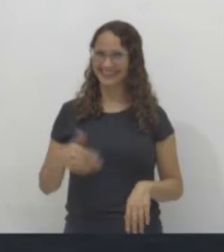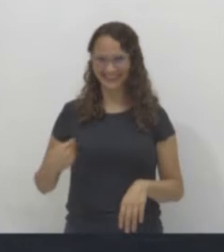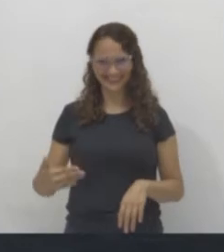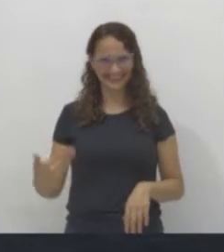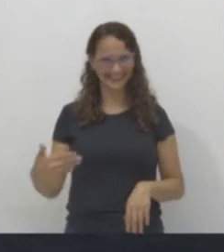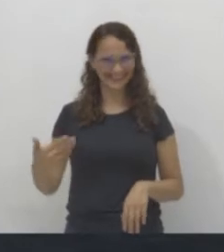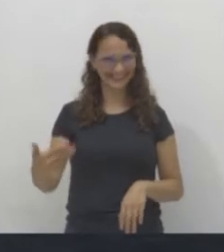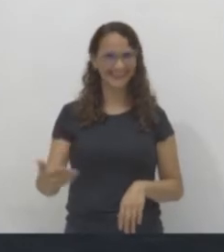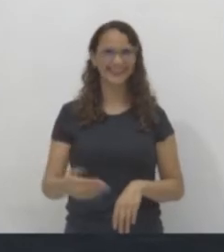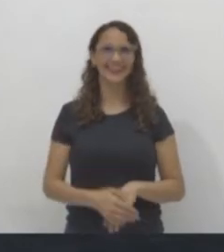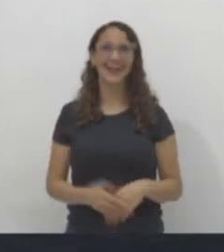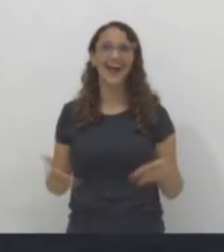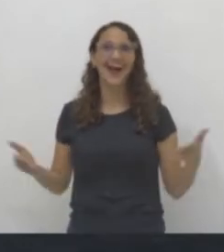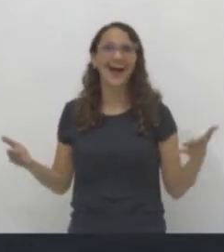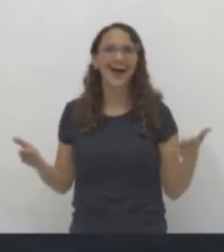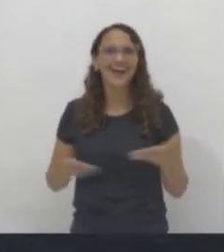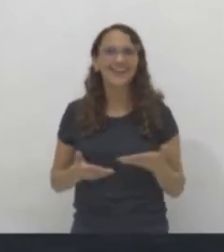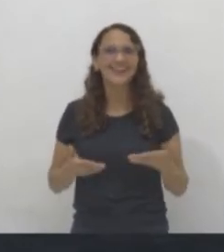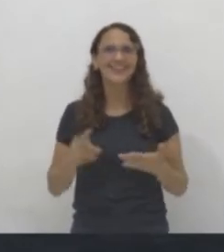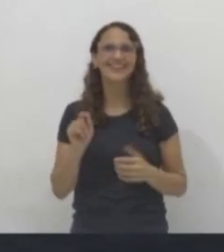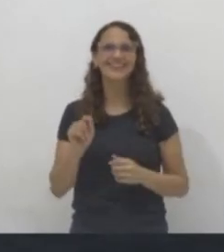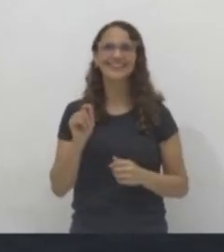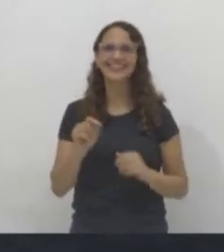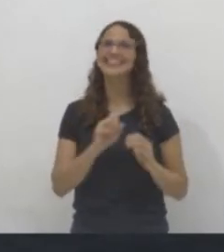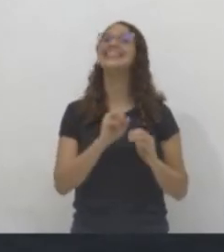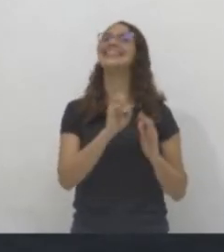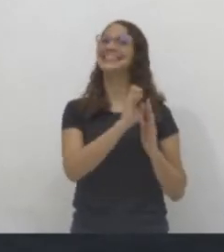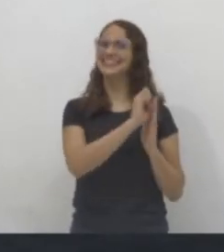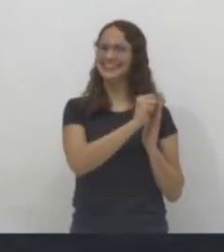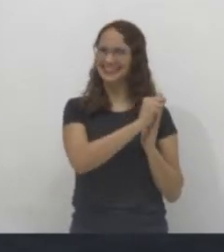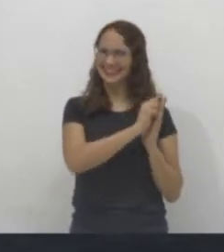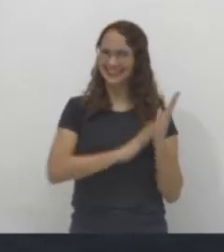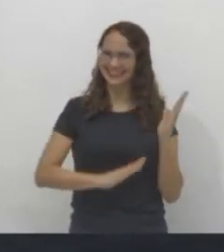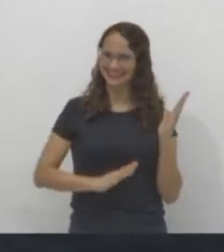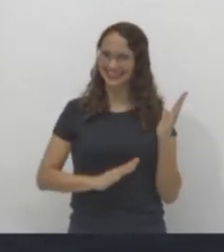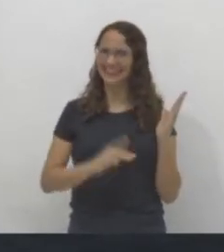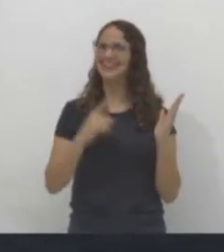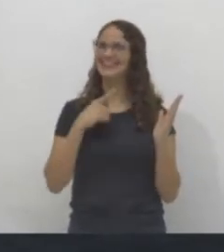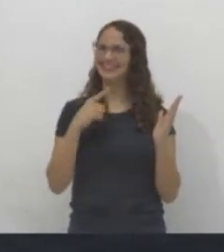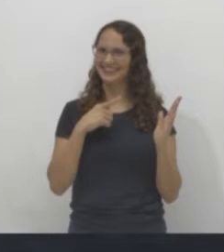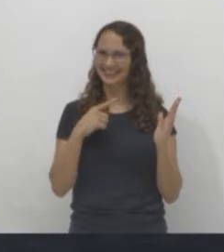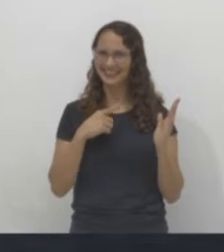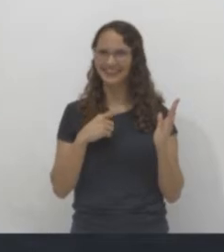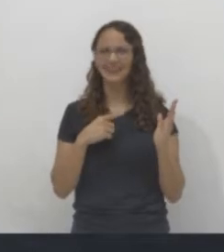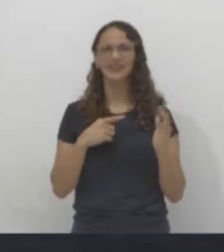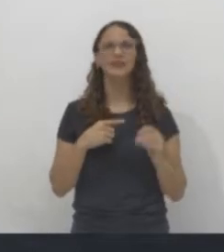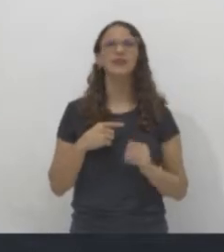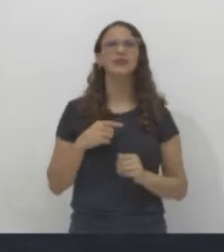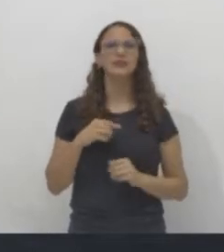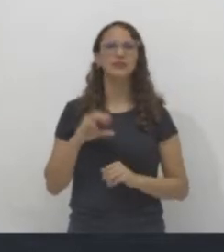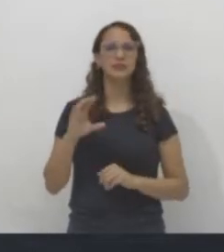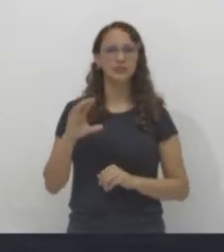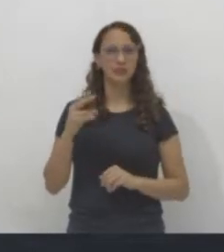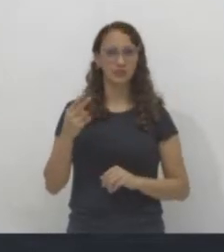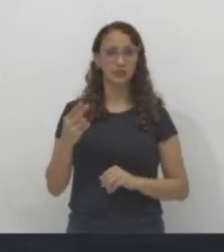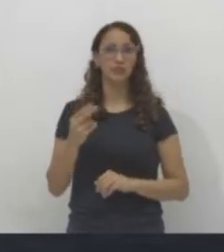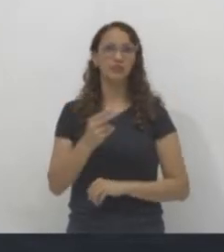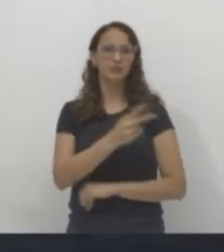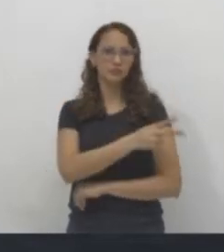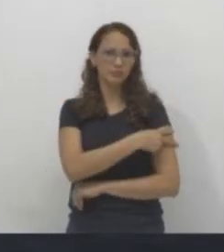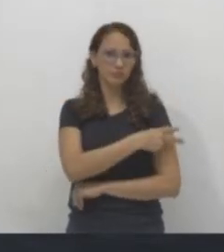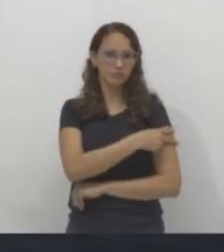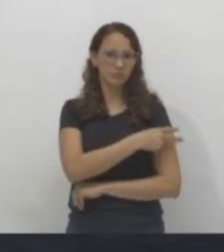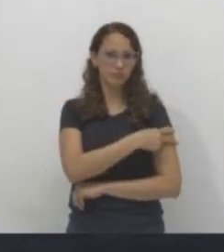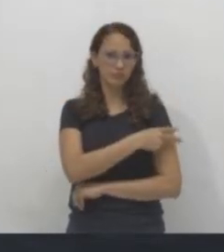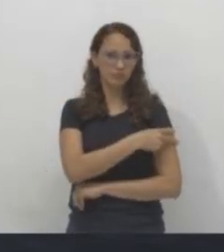próxima. Agora eu trouxe para vocês o exercício 11 para o C2, segundo ano, lá daqueles